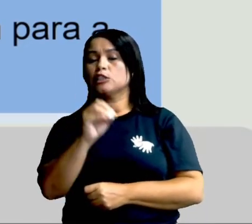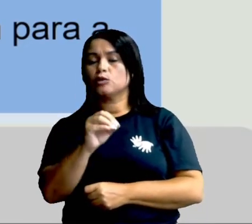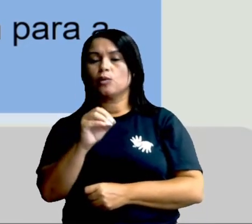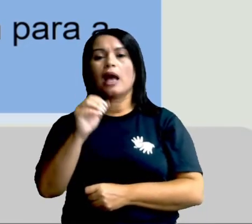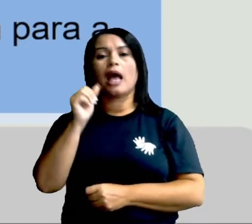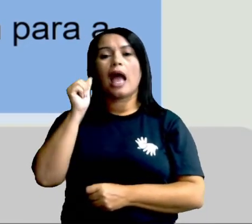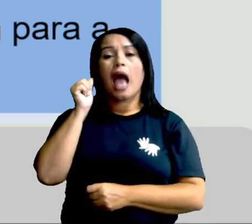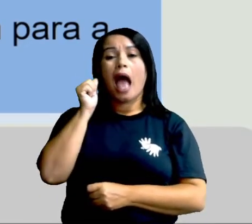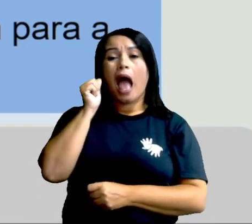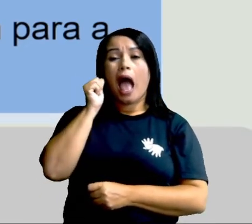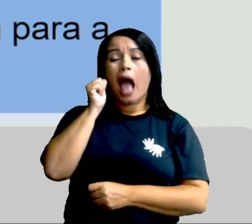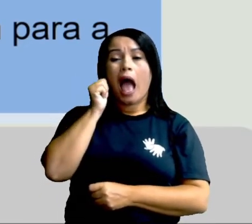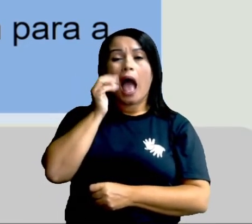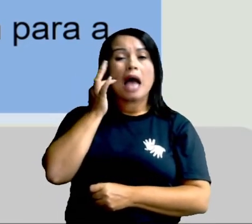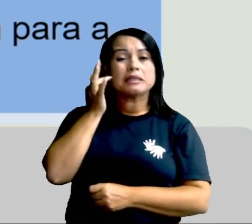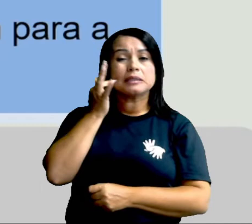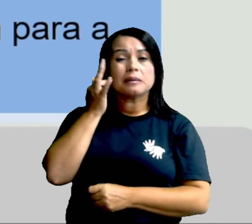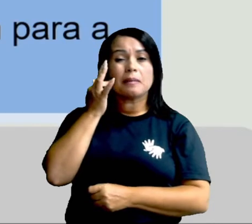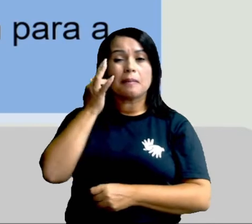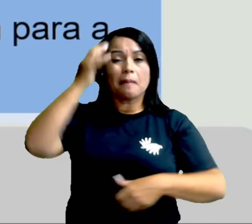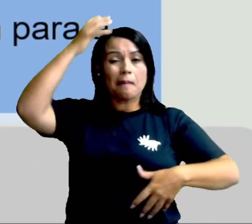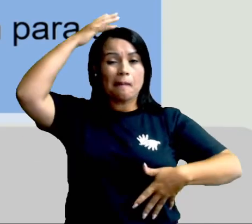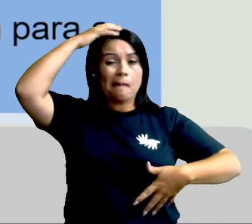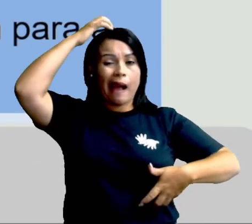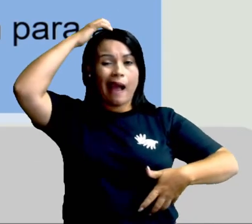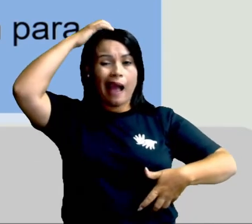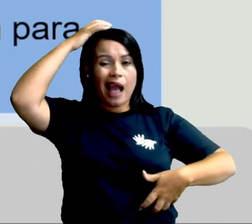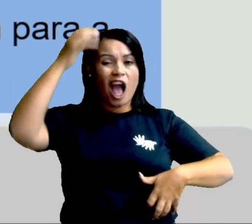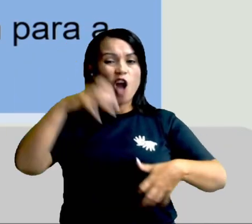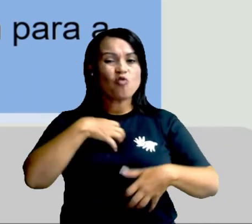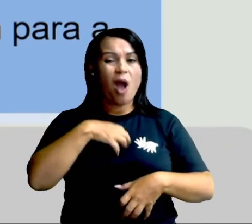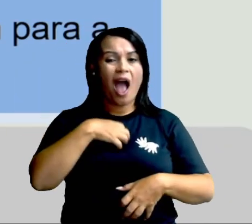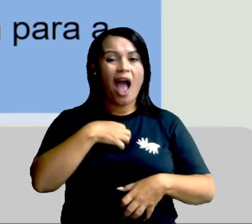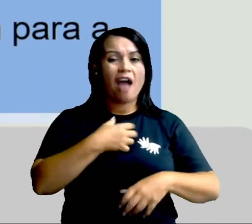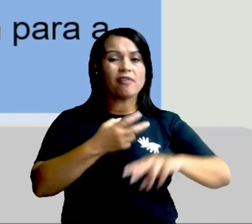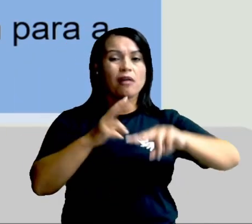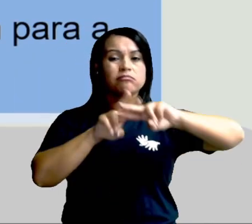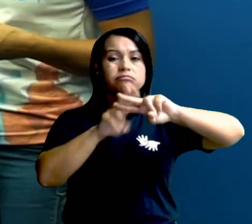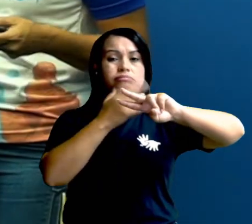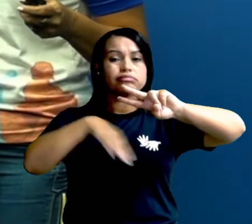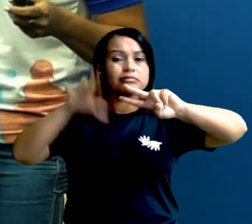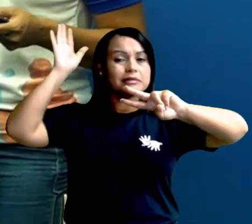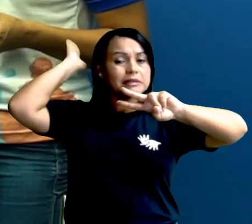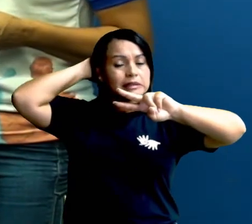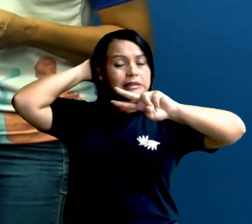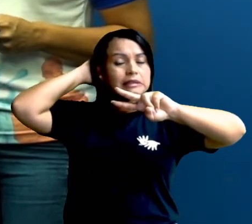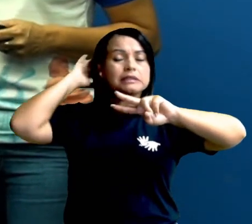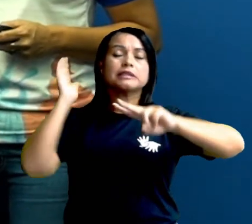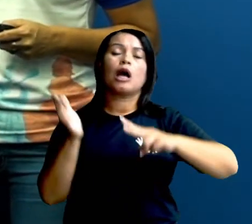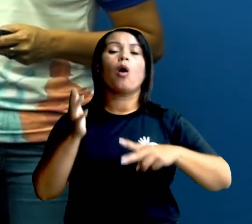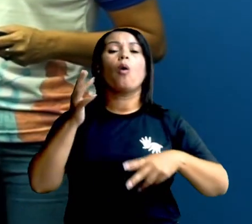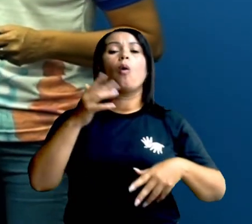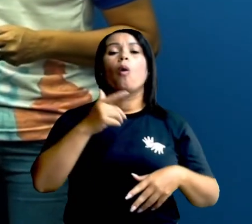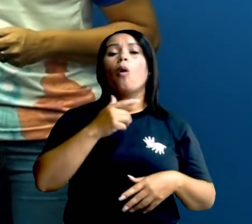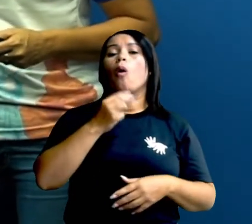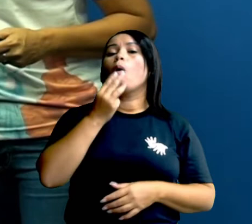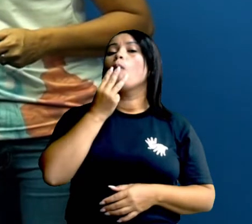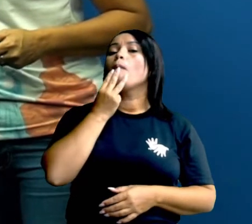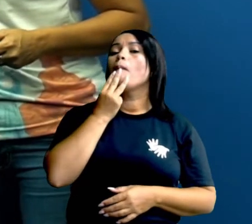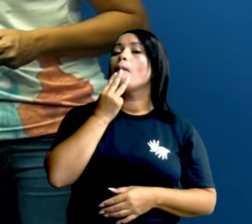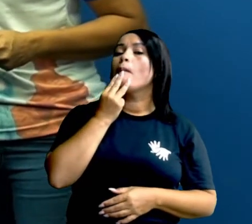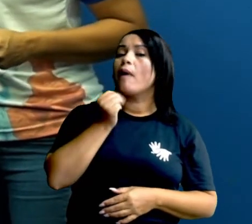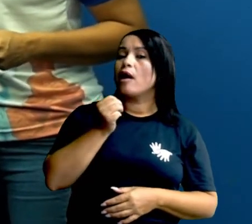macacas enfurecidas foram para a parte de trás da jaula. Então, ó, vamos observar aqui junto comigo. O macaco